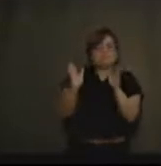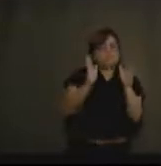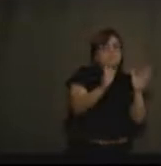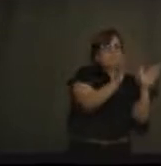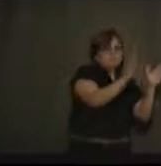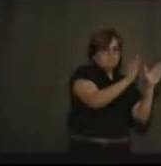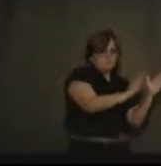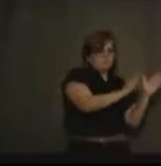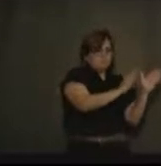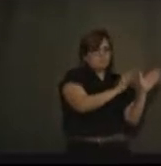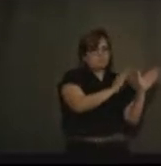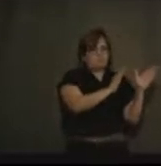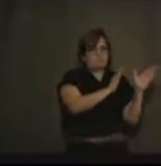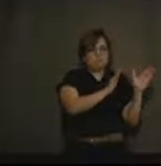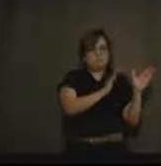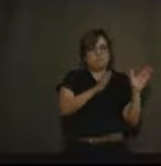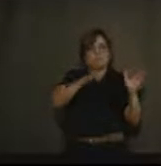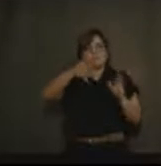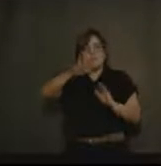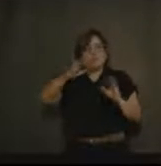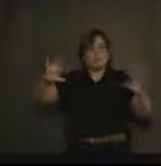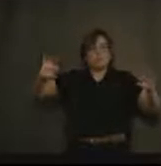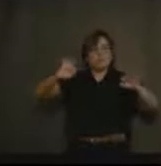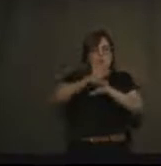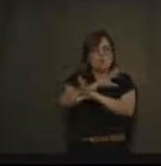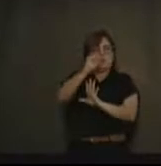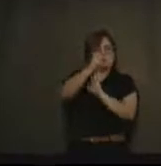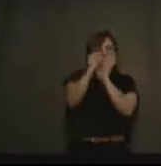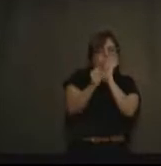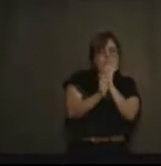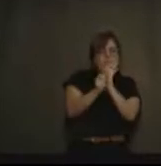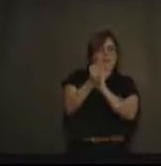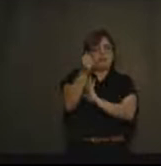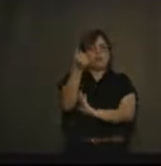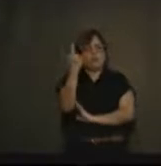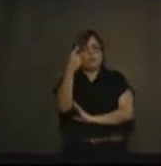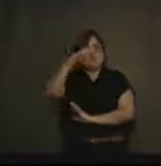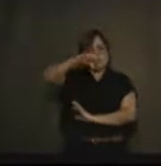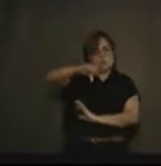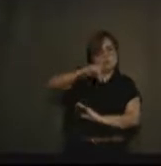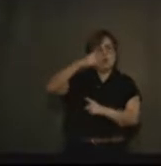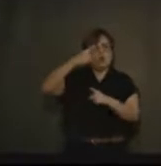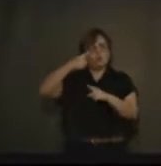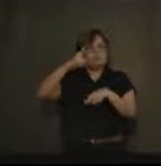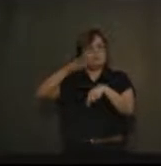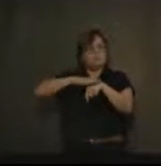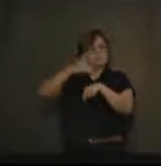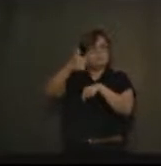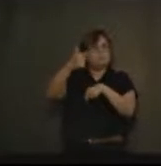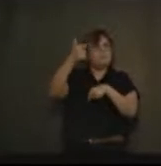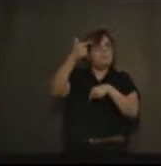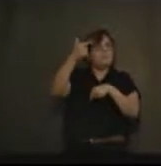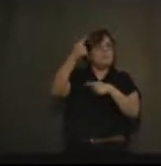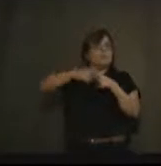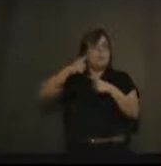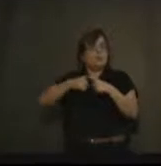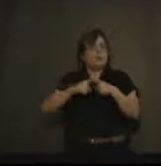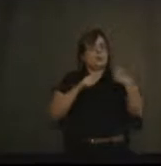do século XIX pelo astrônomo sueco Lindstedt, então são chamadas séries